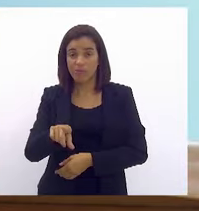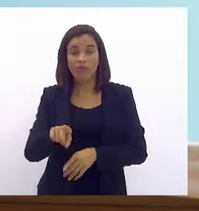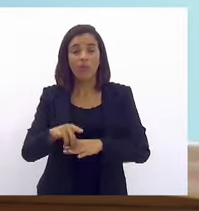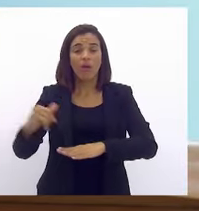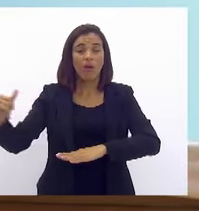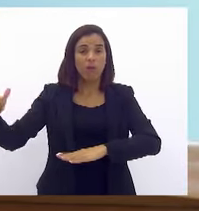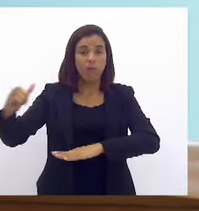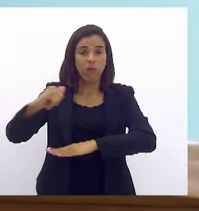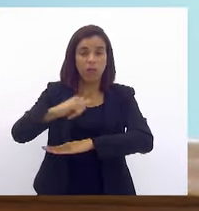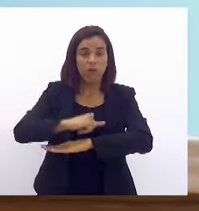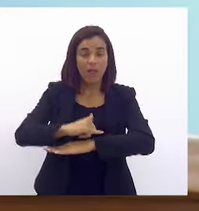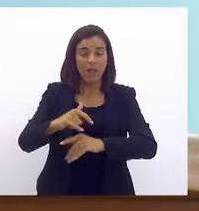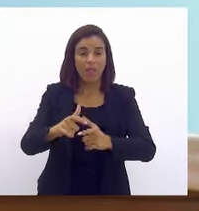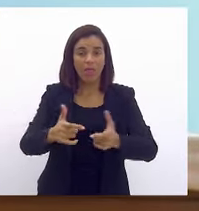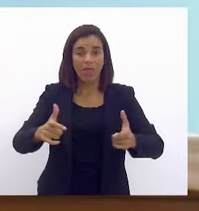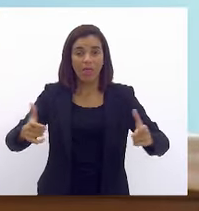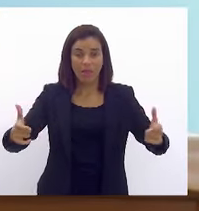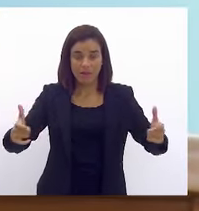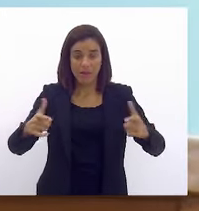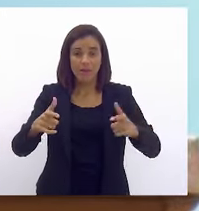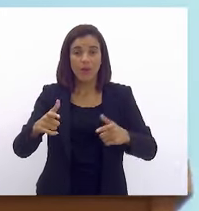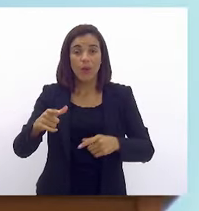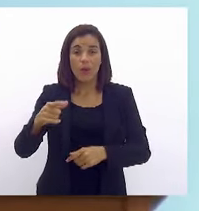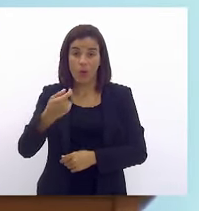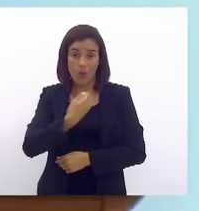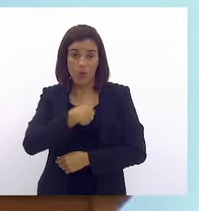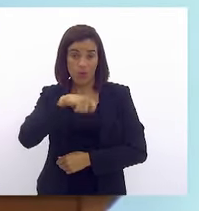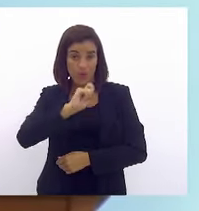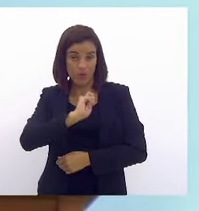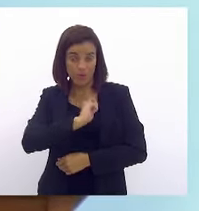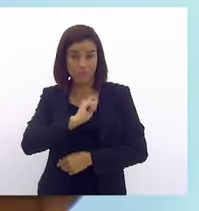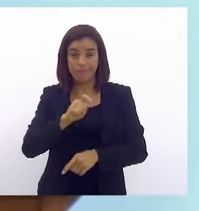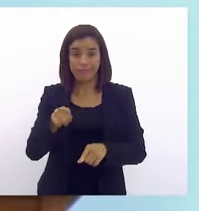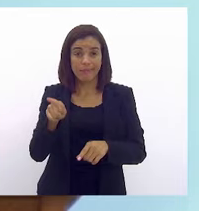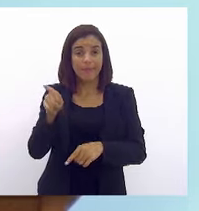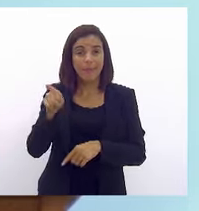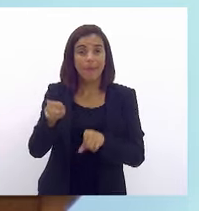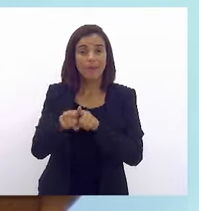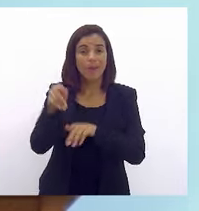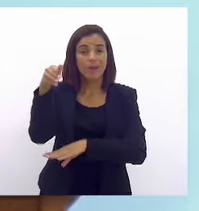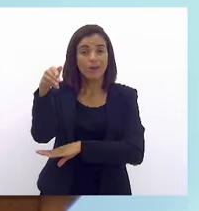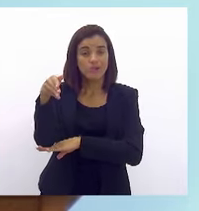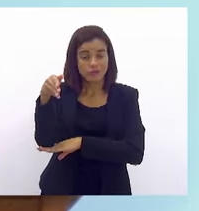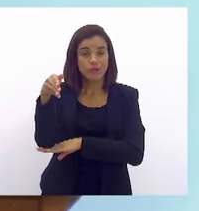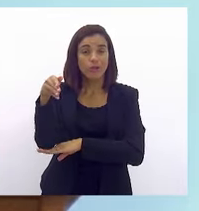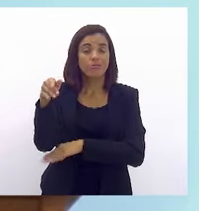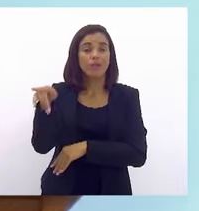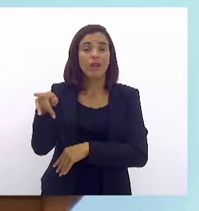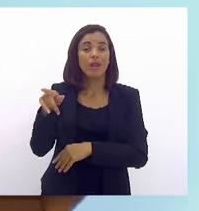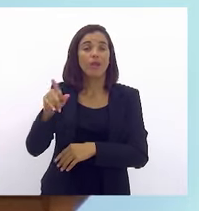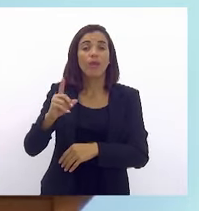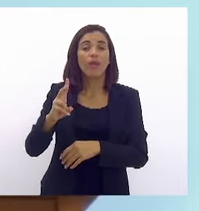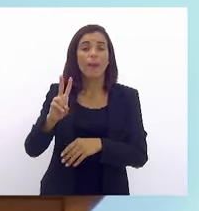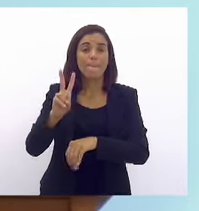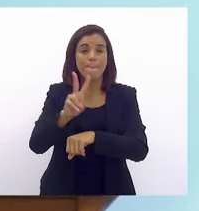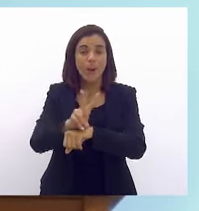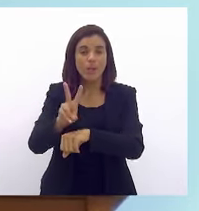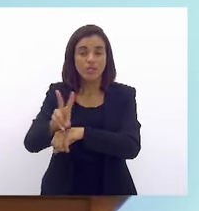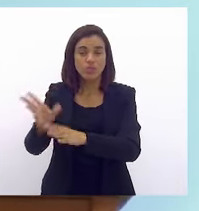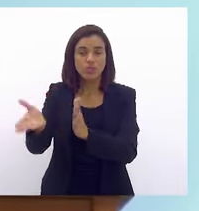ele cresceu, os espanhóis lá no resort, onde eles tiraram muita proteção,